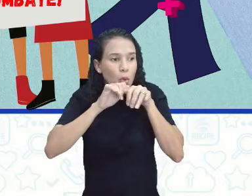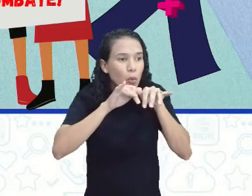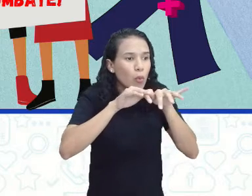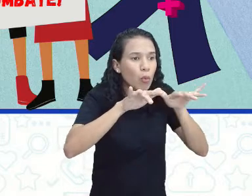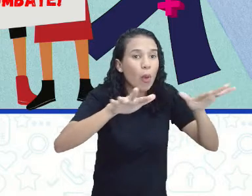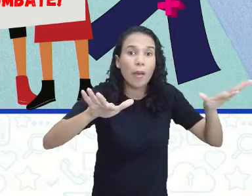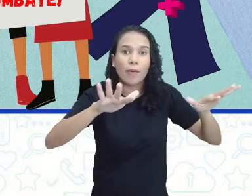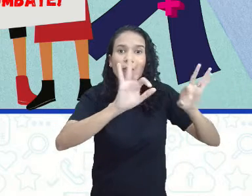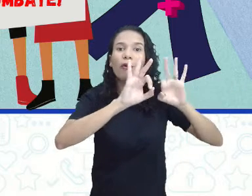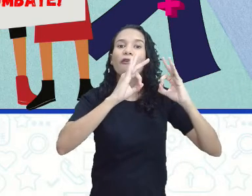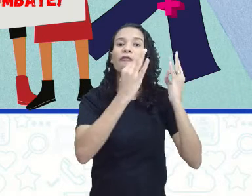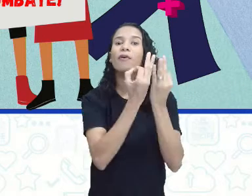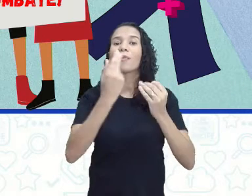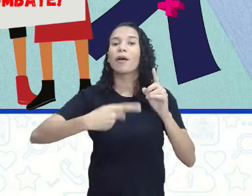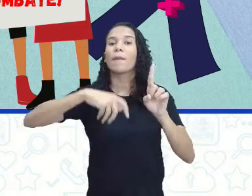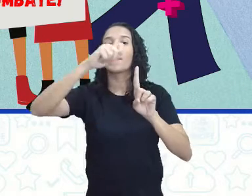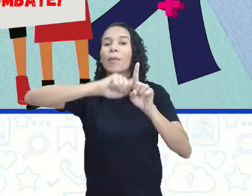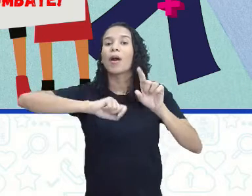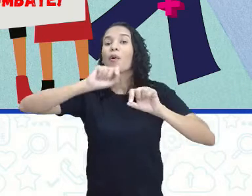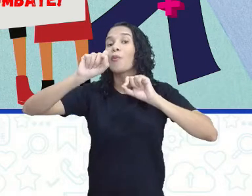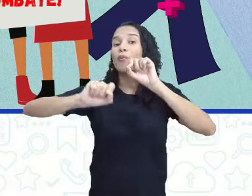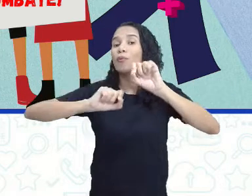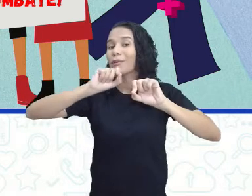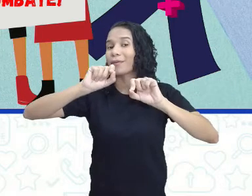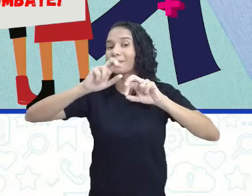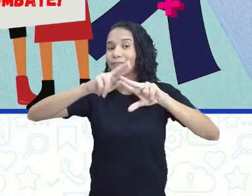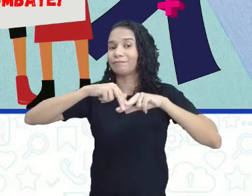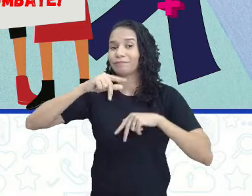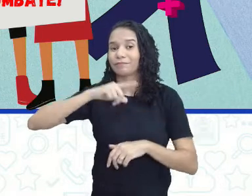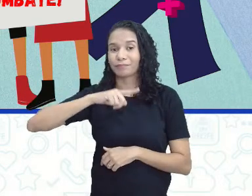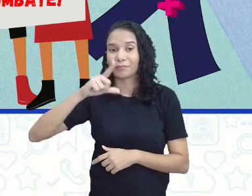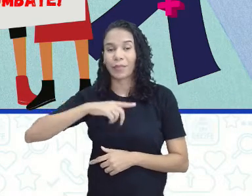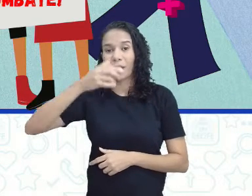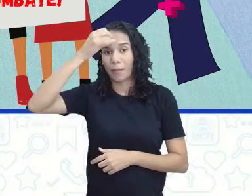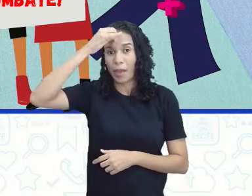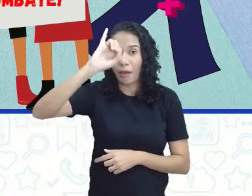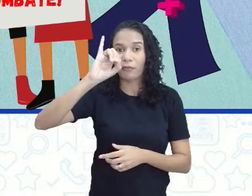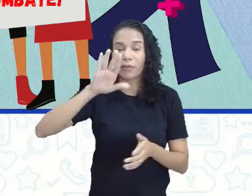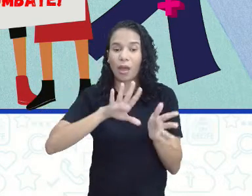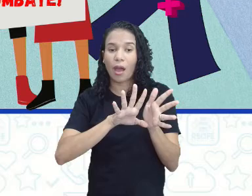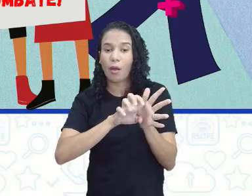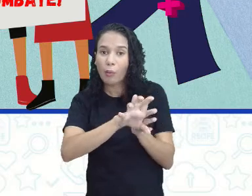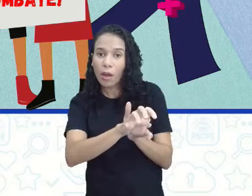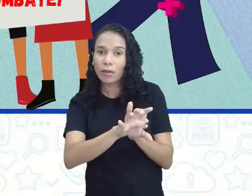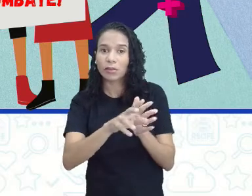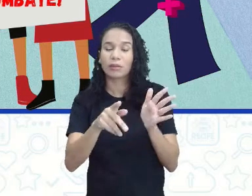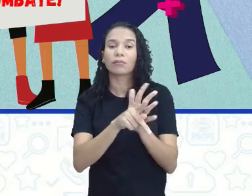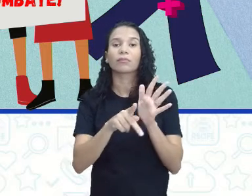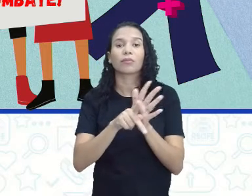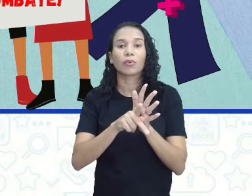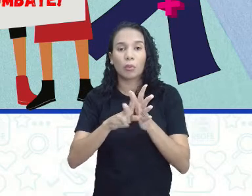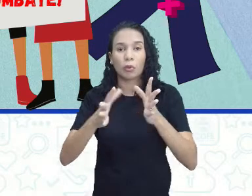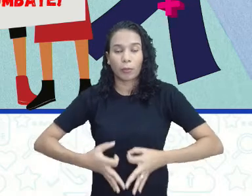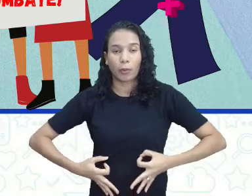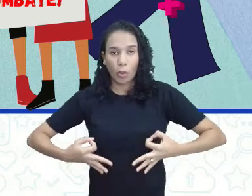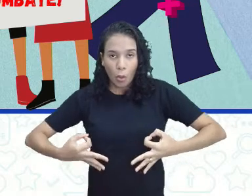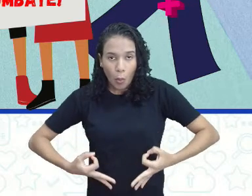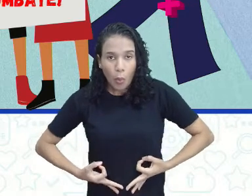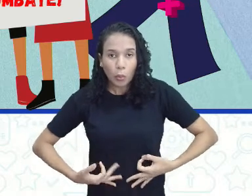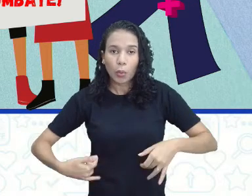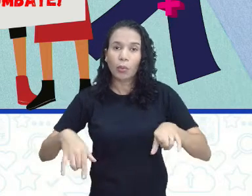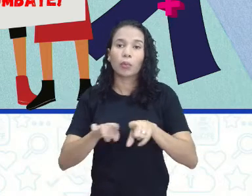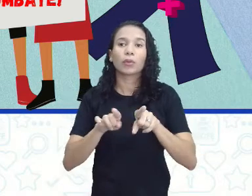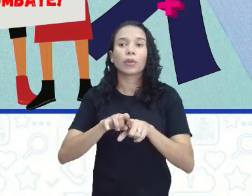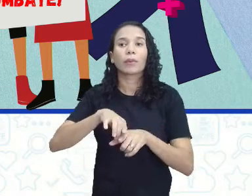mês está dedicado a quê? Então, a gente está vendo aí a prevenção do câncer de colo do útero e a questão da endometriose. E